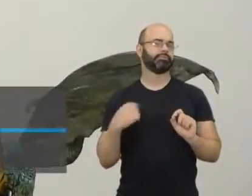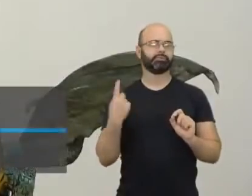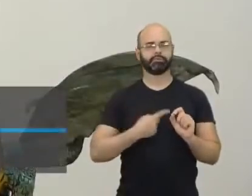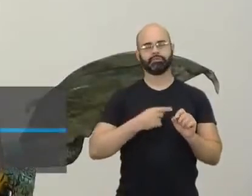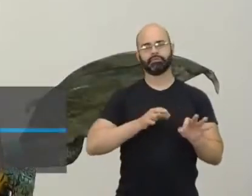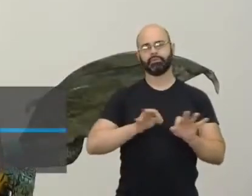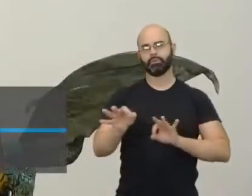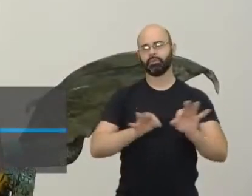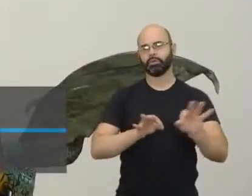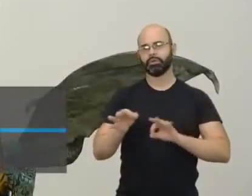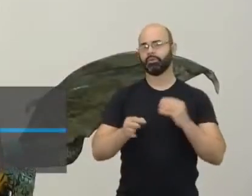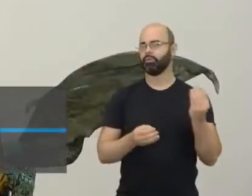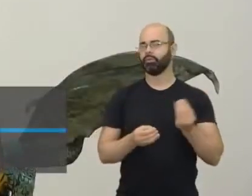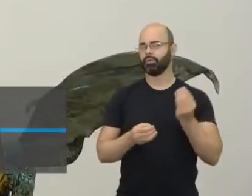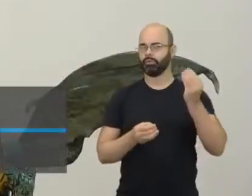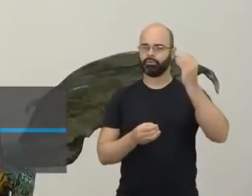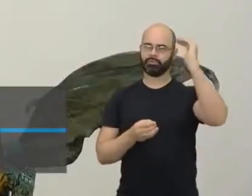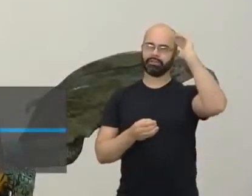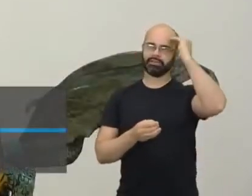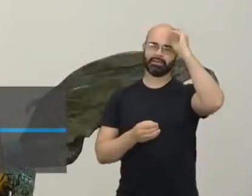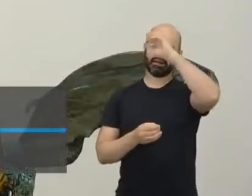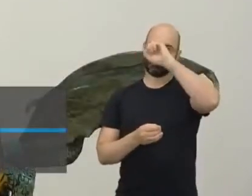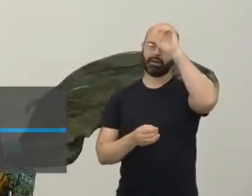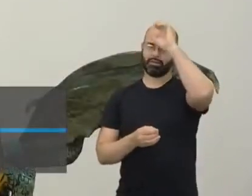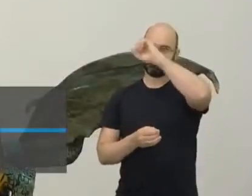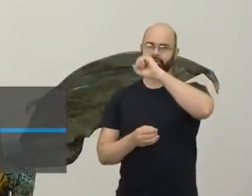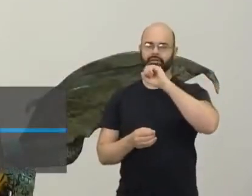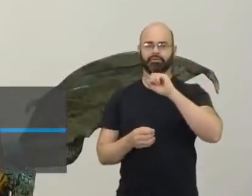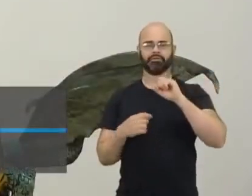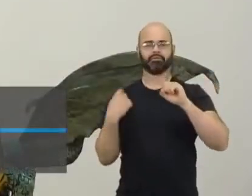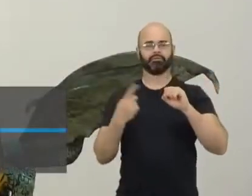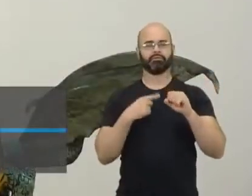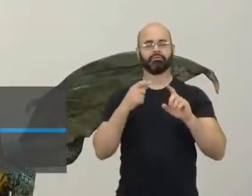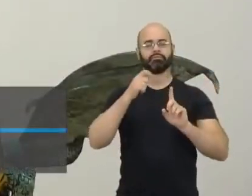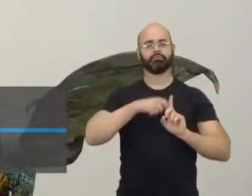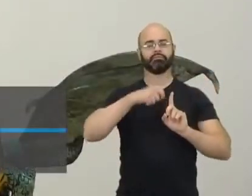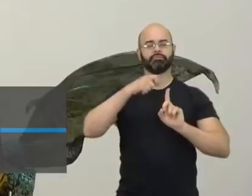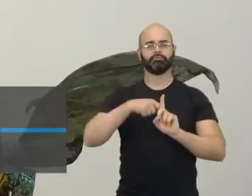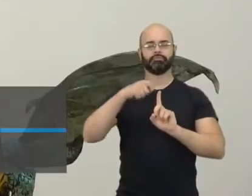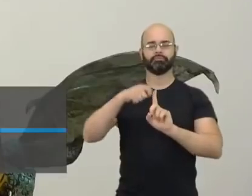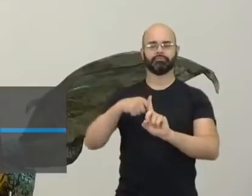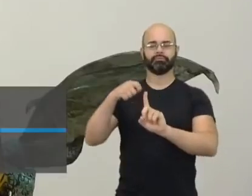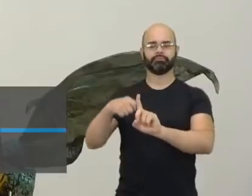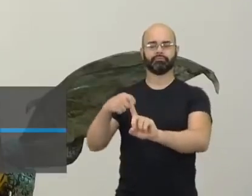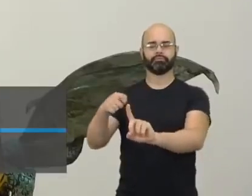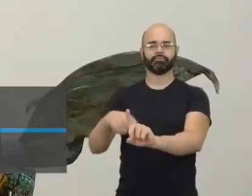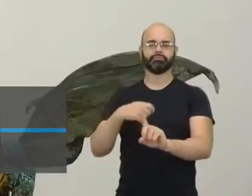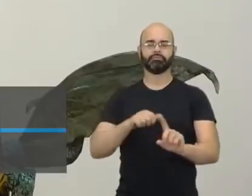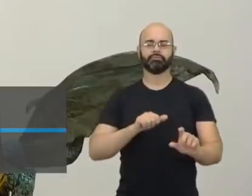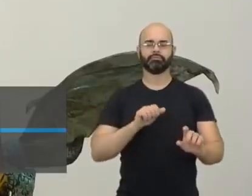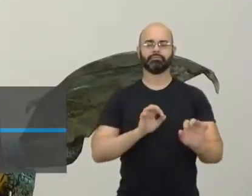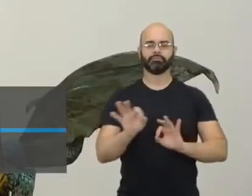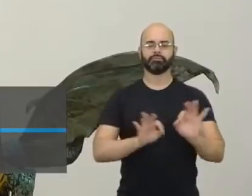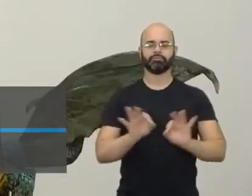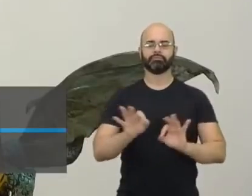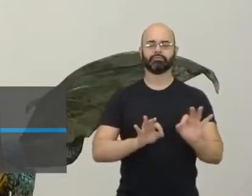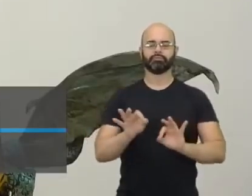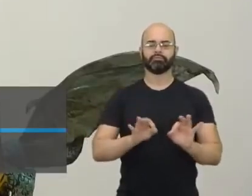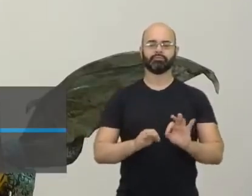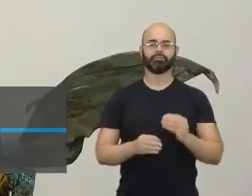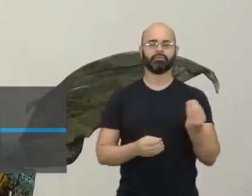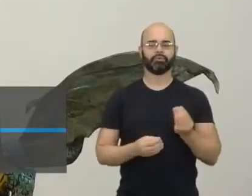de como que a gente pode se organizar, né, de forma mensal para ter um